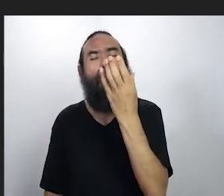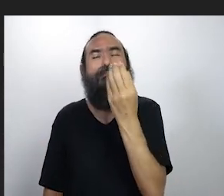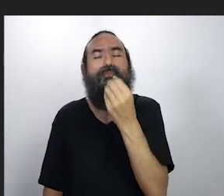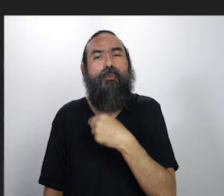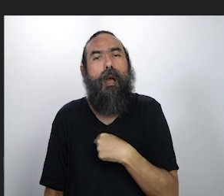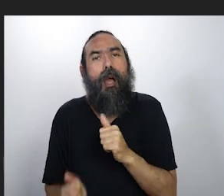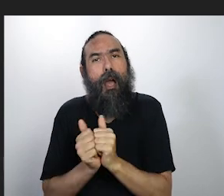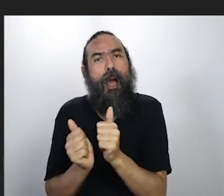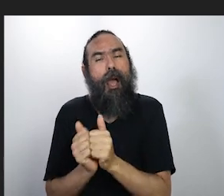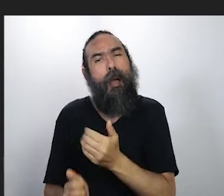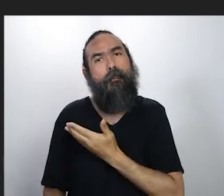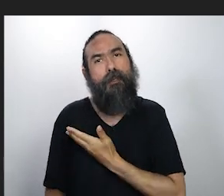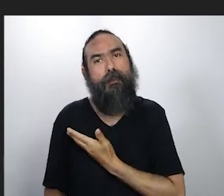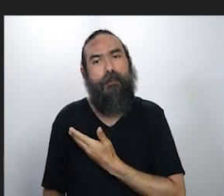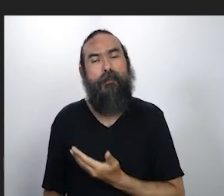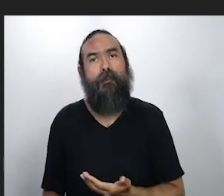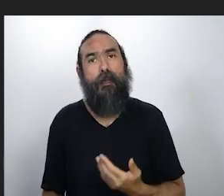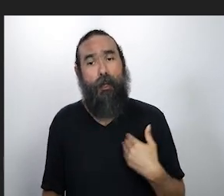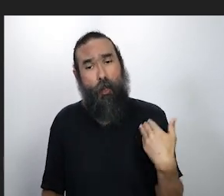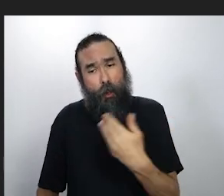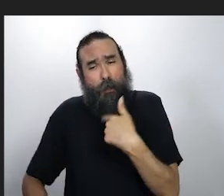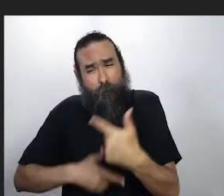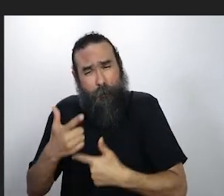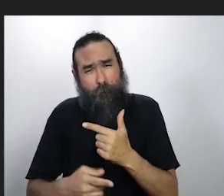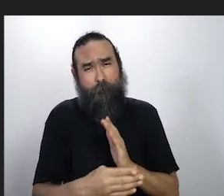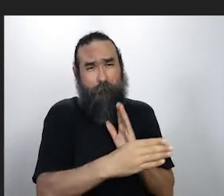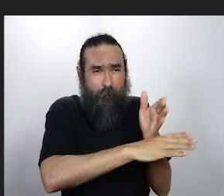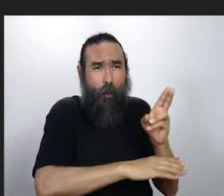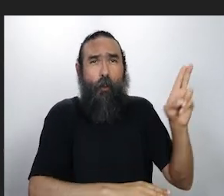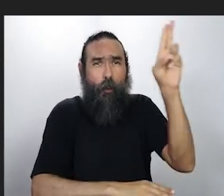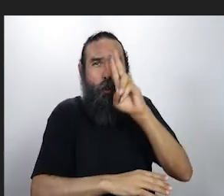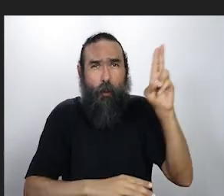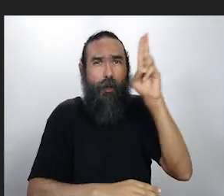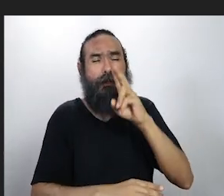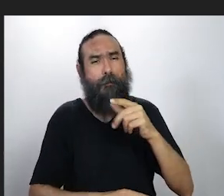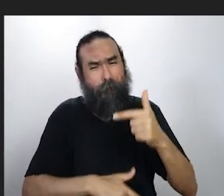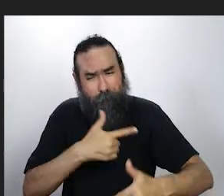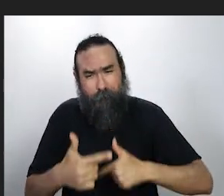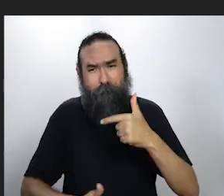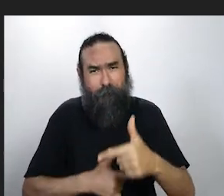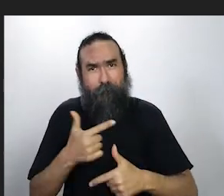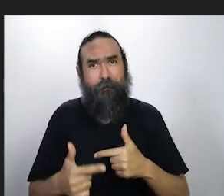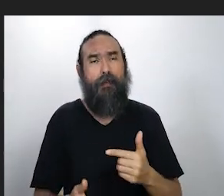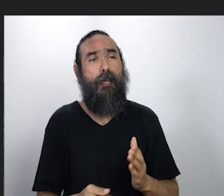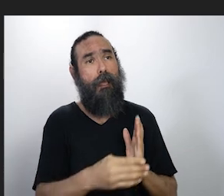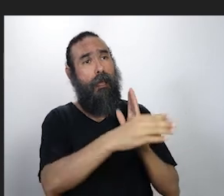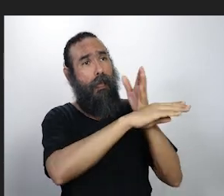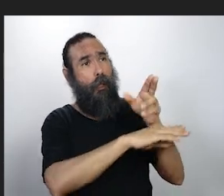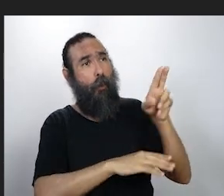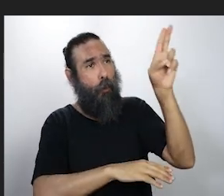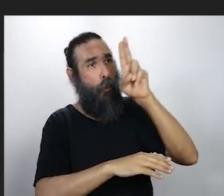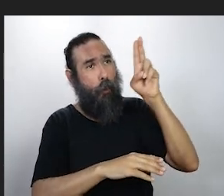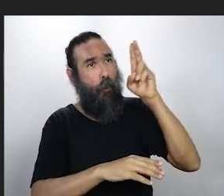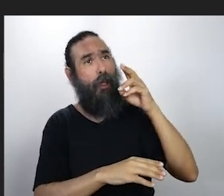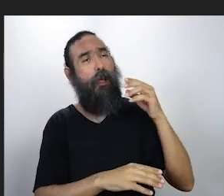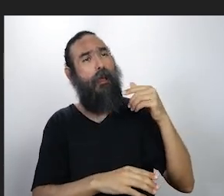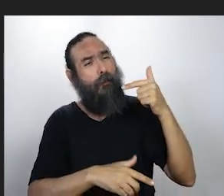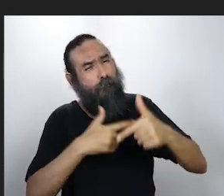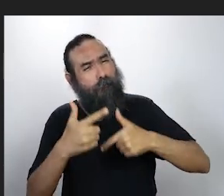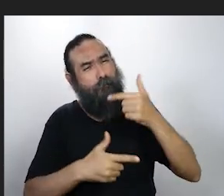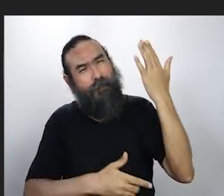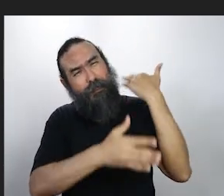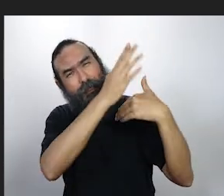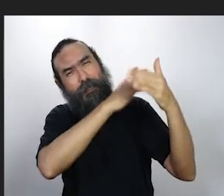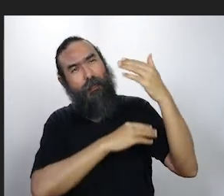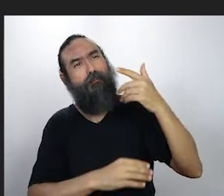Iniciamos um processo na Universidade Federal de Goiás, na década de 80, que até hoje permanece, quer dizer, houve uma evolução, hoje